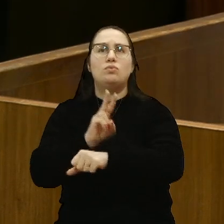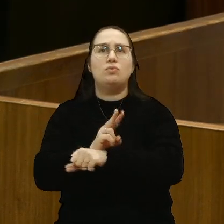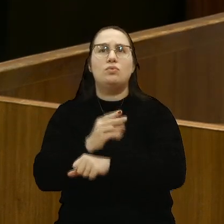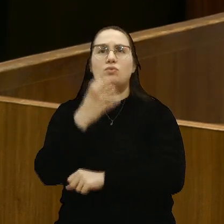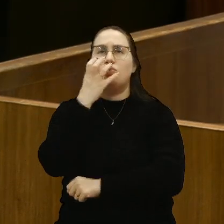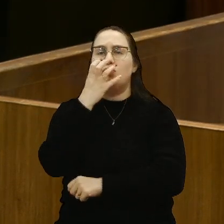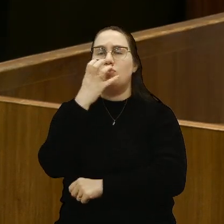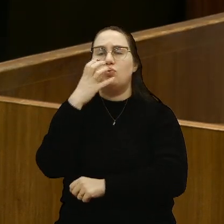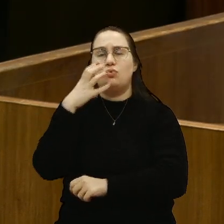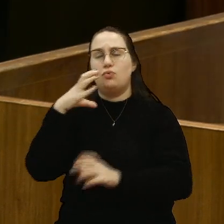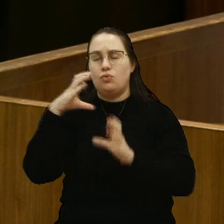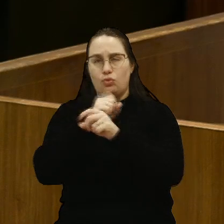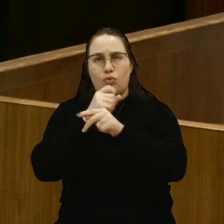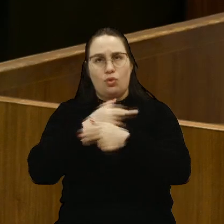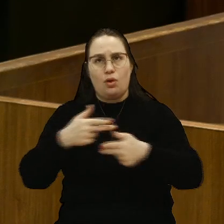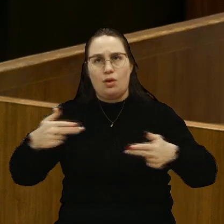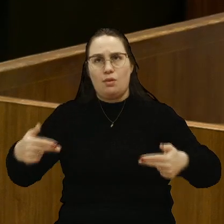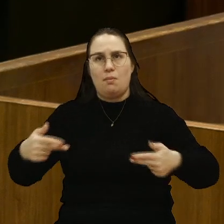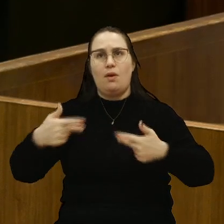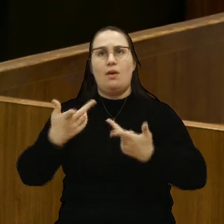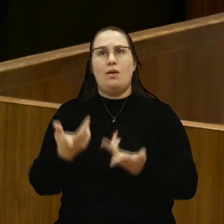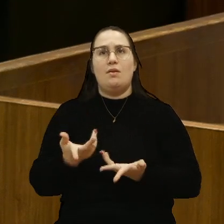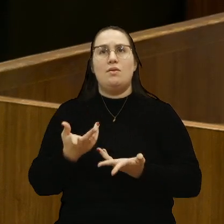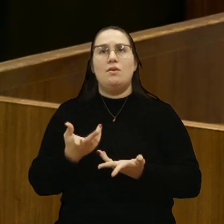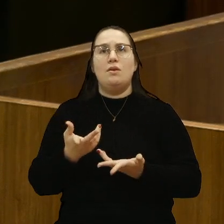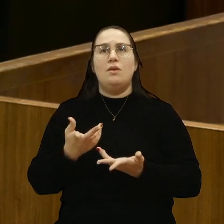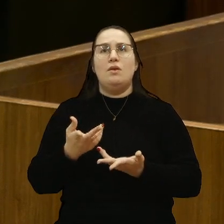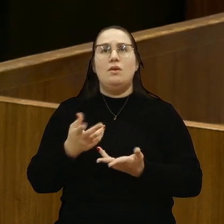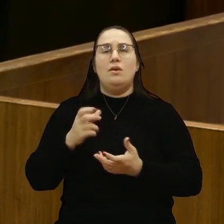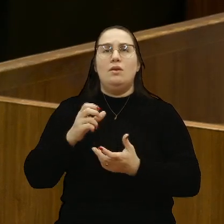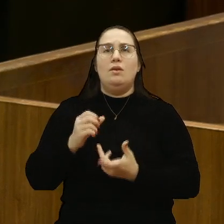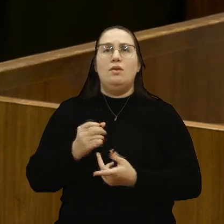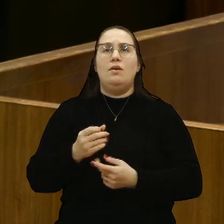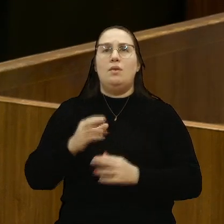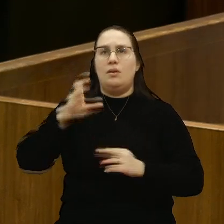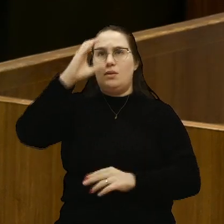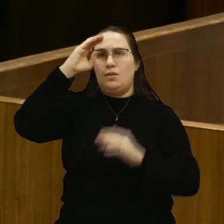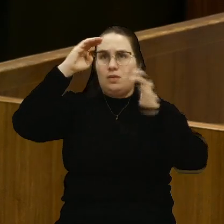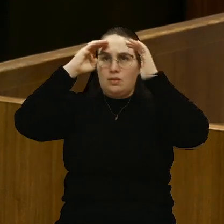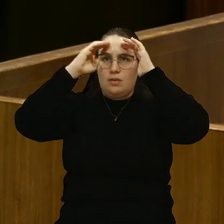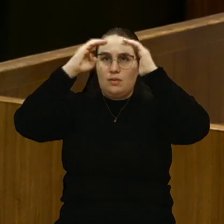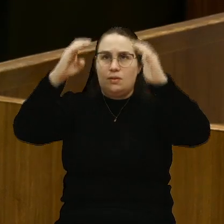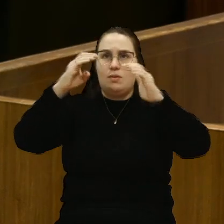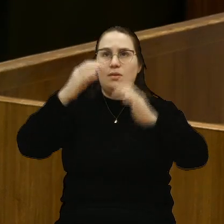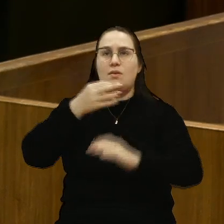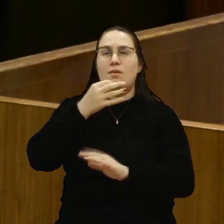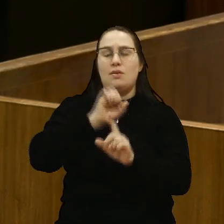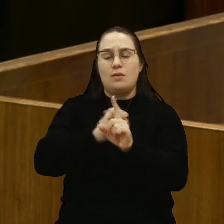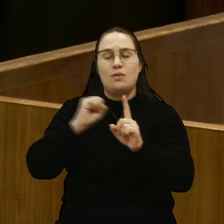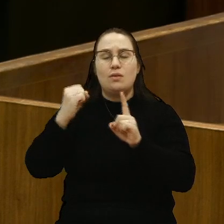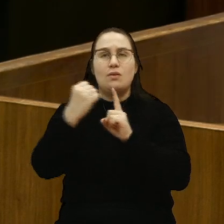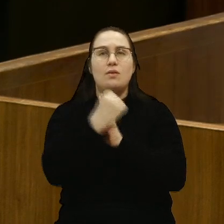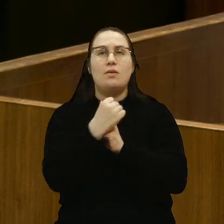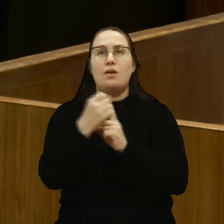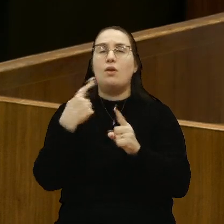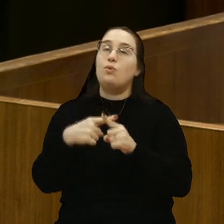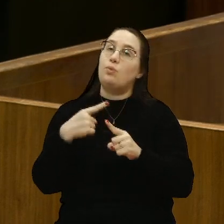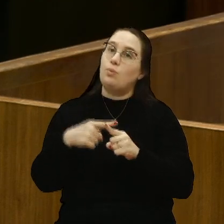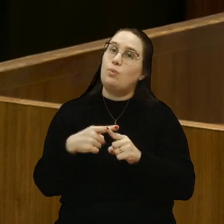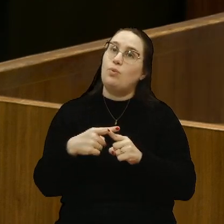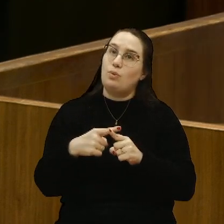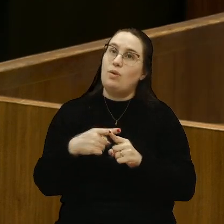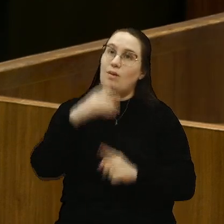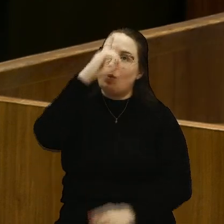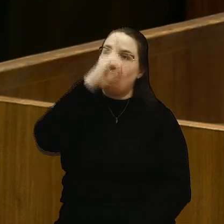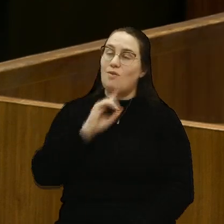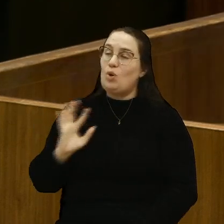que façam com que esses animais se tornem mais respeitados dentro da nossa sociedade, porque esse é um dever